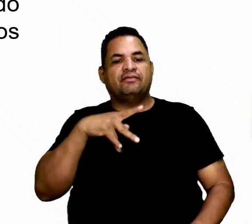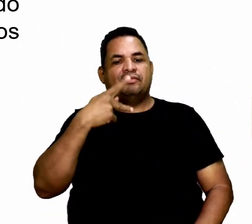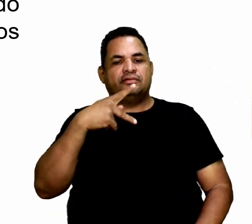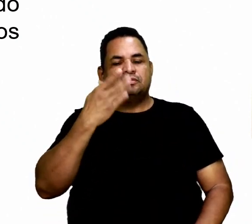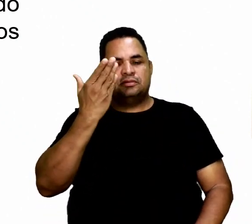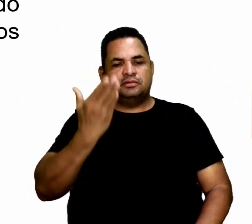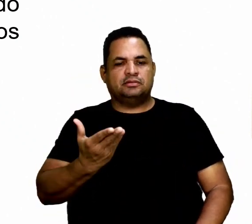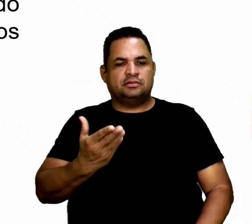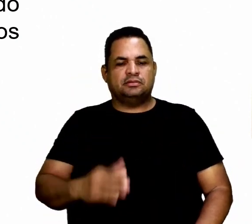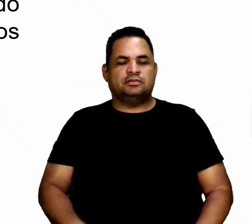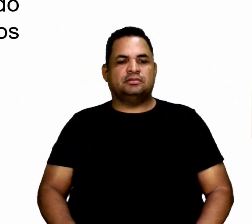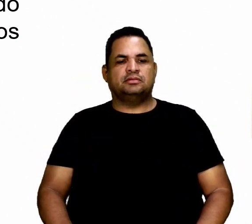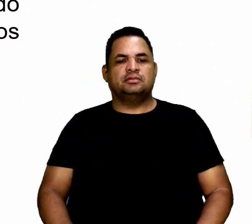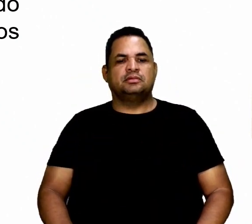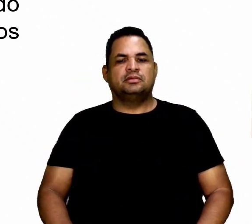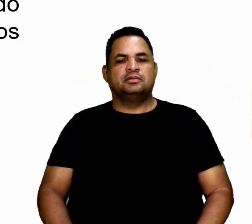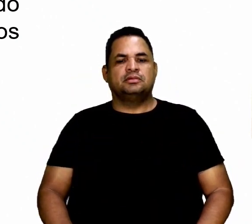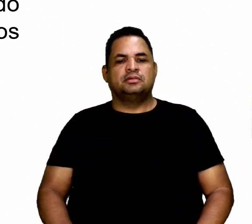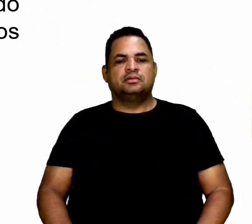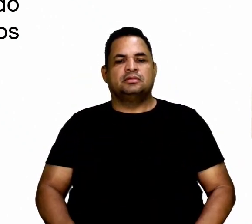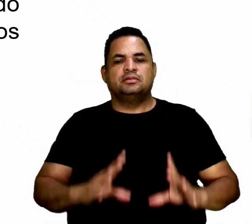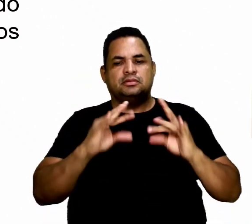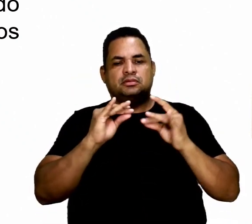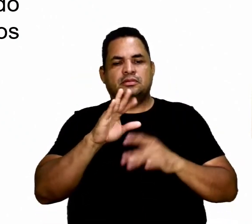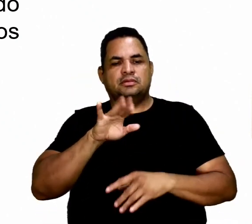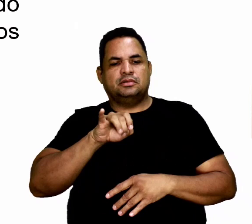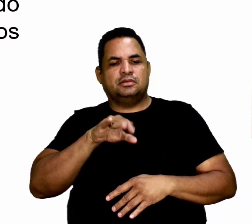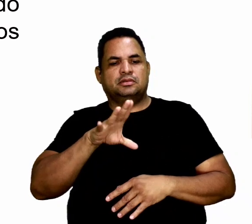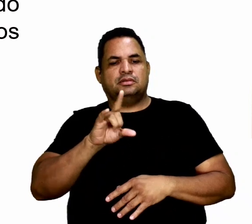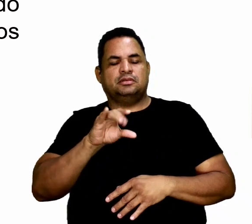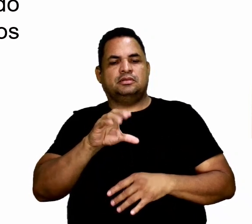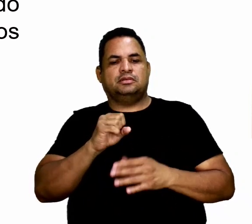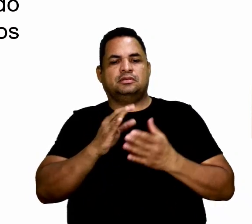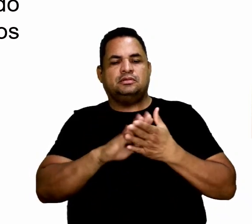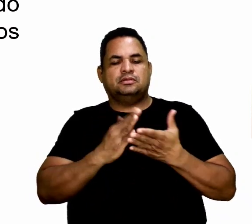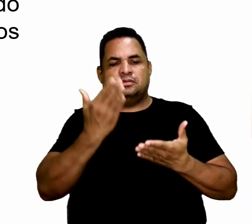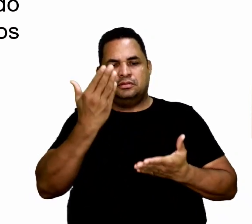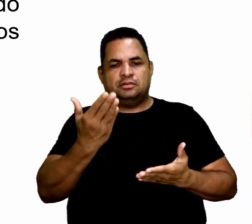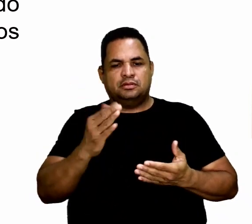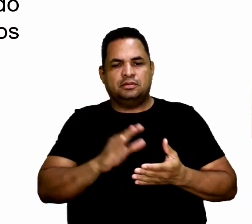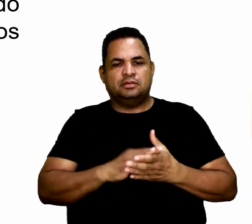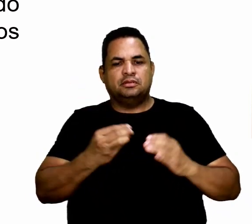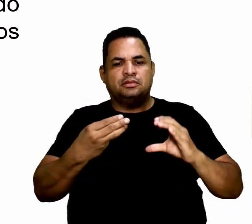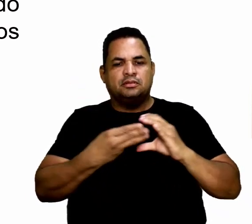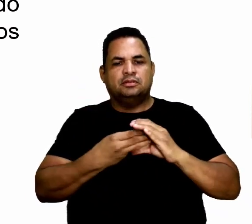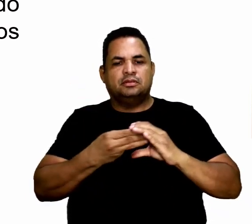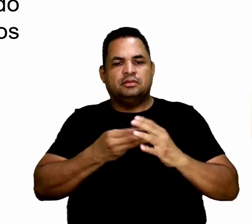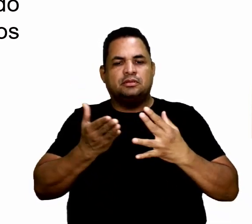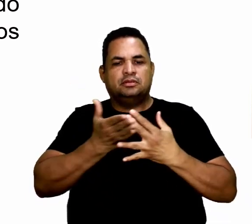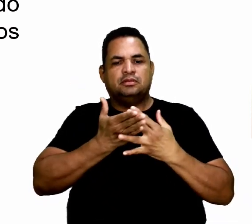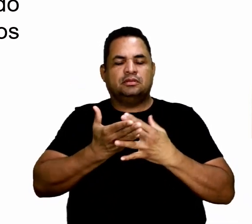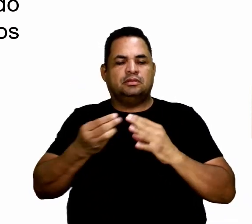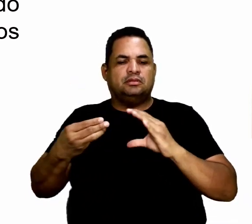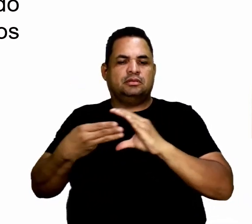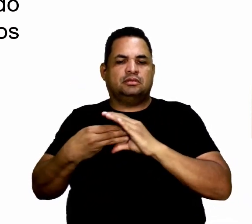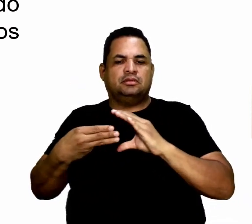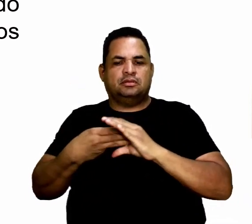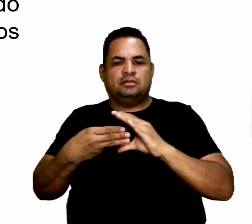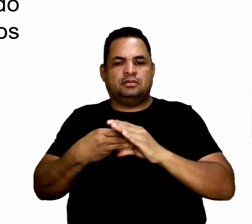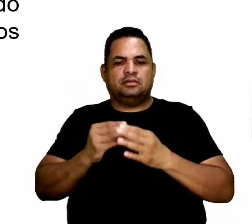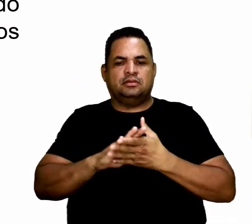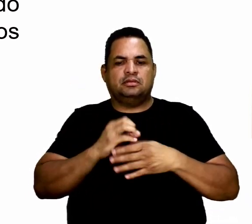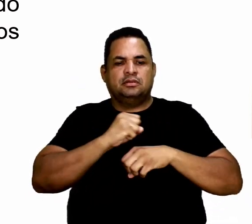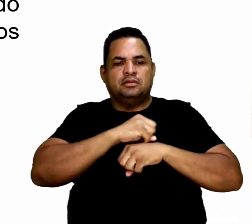né? Ou os líquidos intersticiais, tá? Que são esses líquidos intercelulares, estão entre as células,